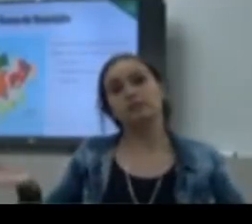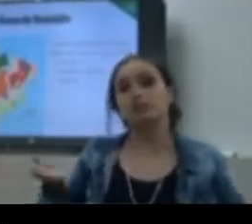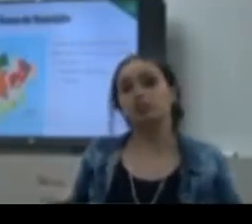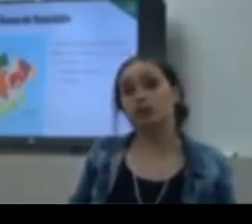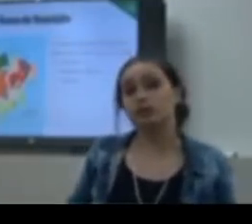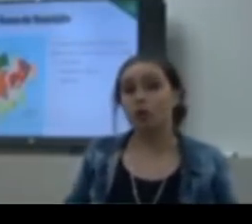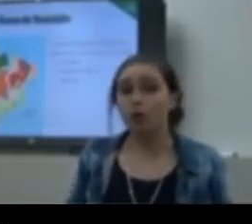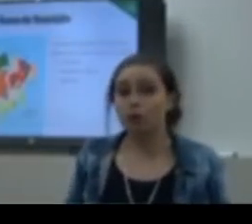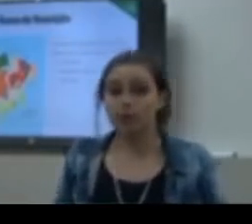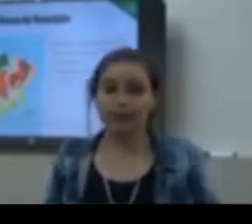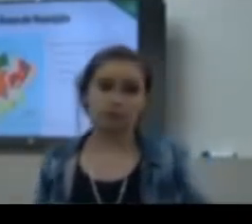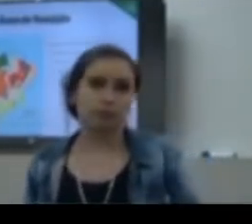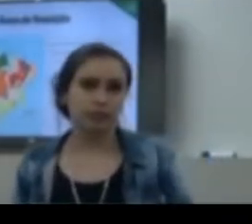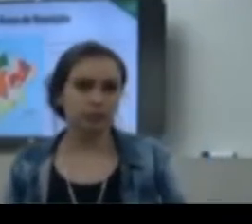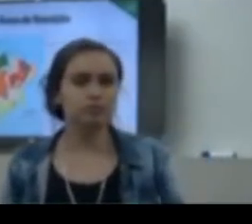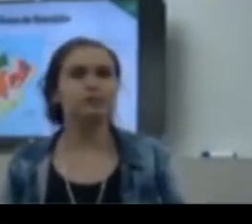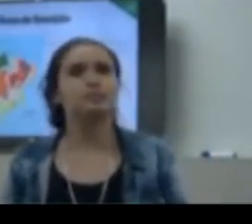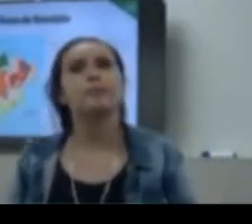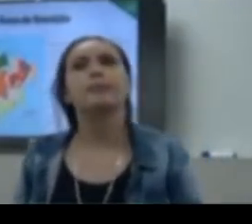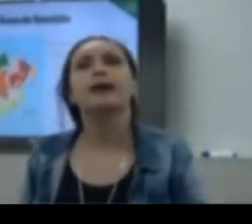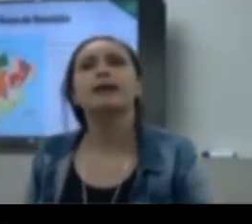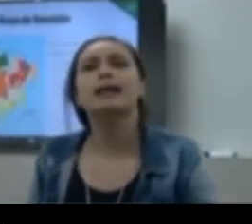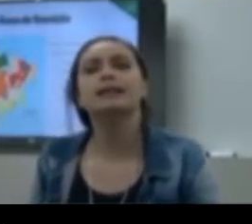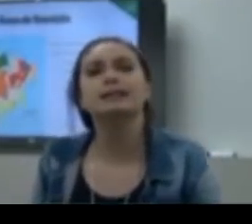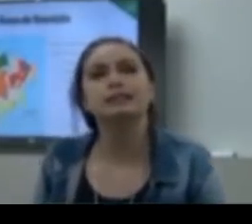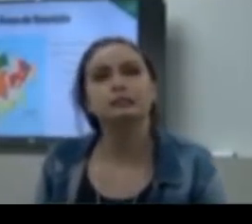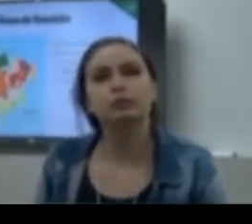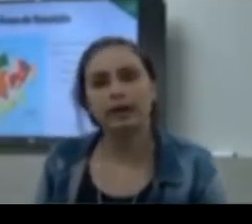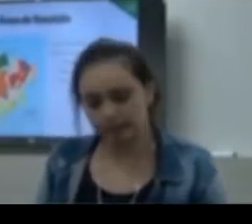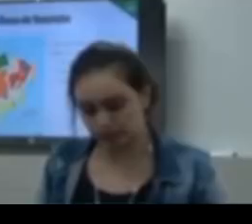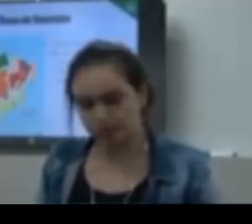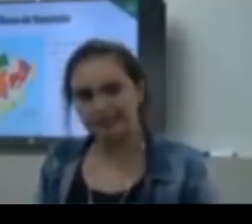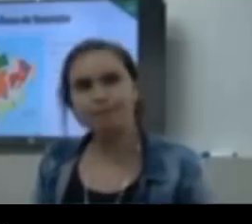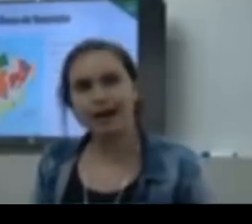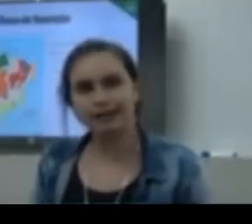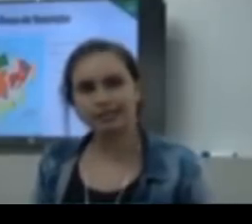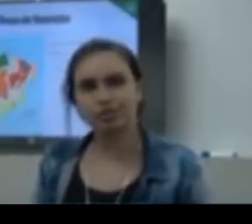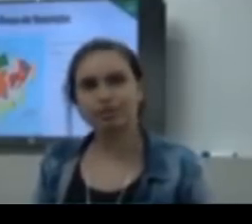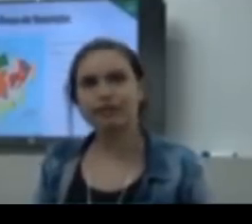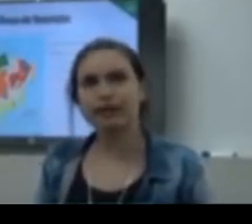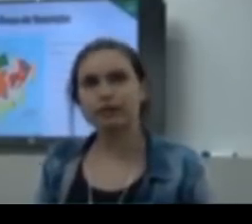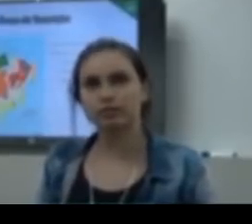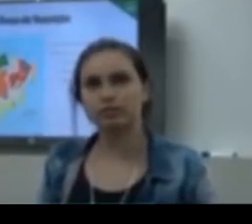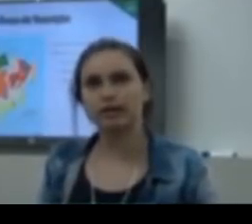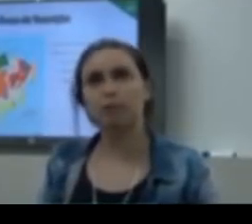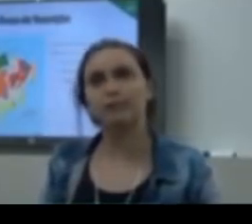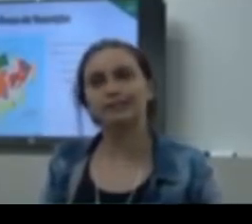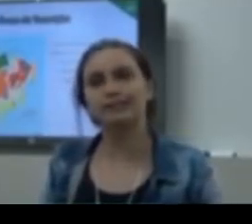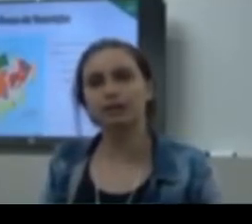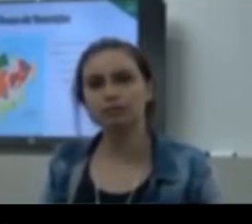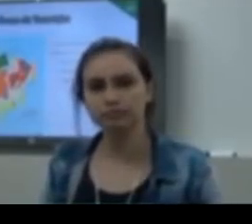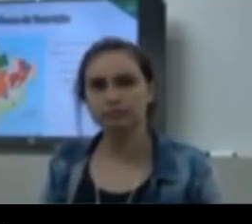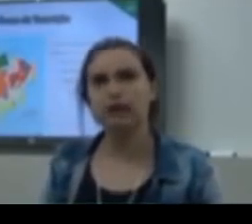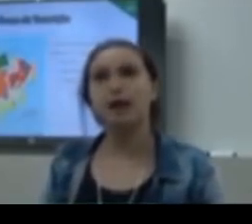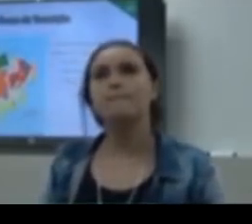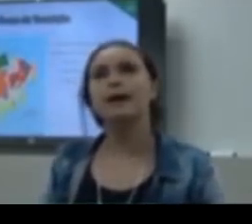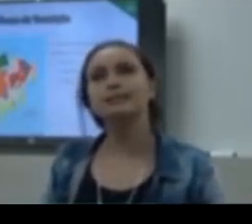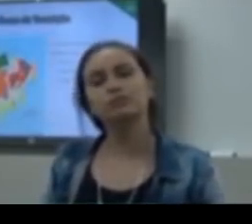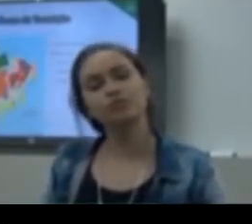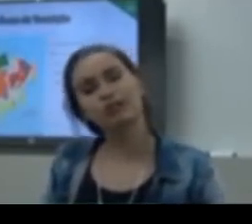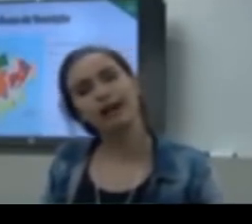Tem elementos, então, de 2 ou de mais domínios. E ali está dizendo quais são os principais que a gente vai falar hoje, tá? O